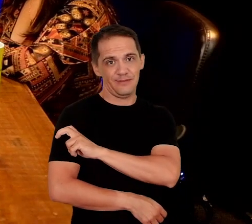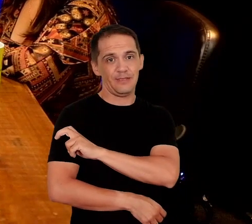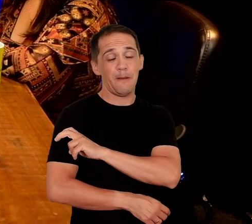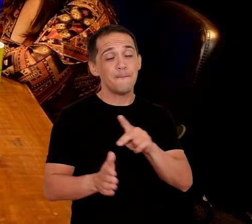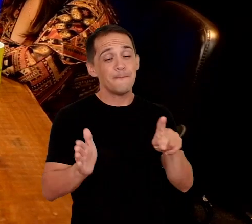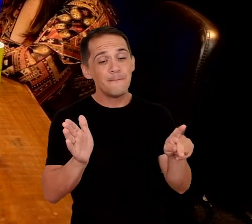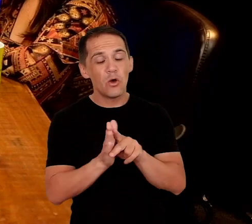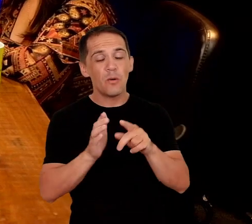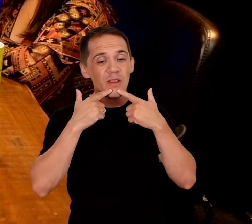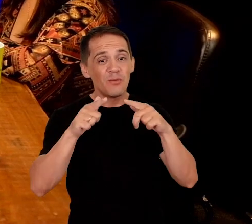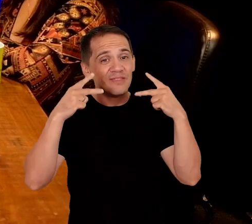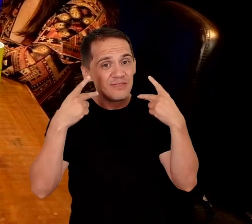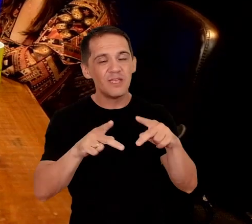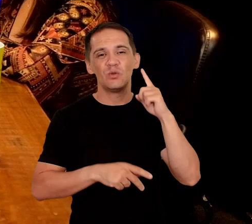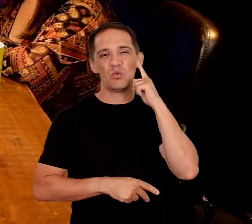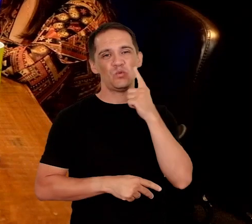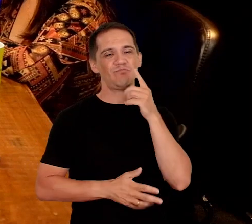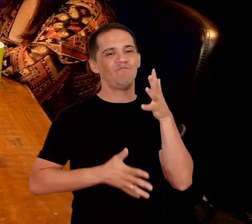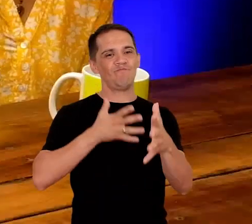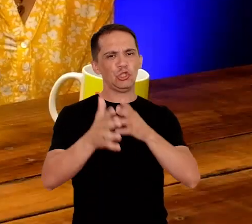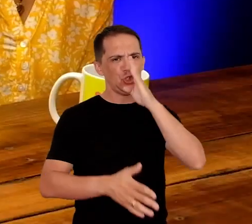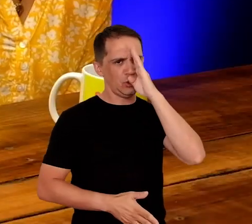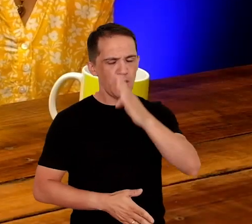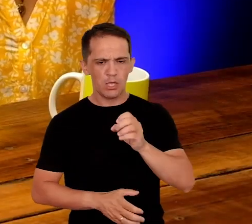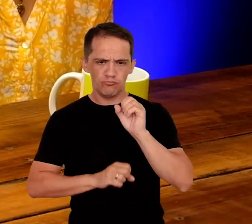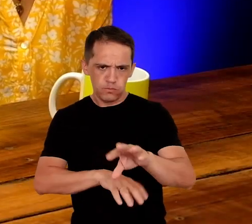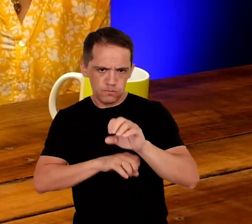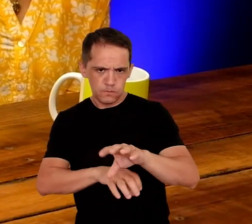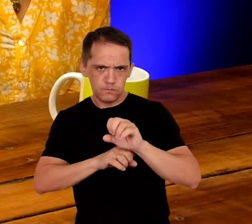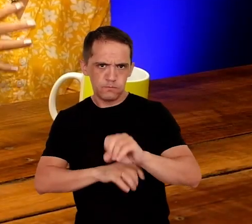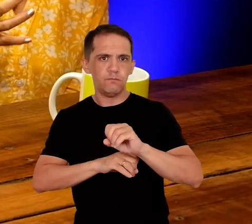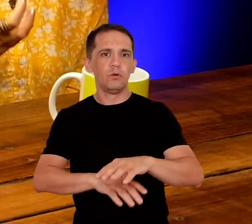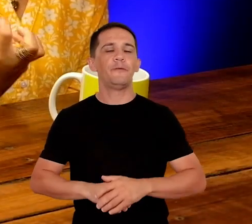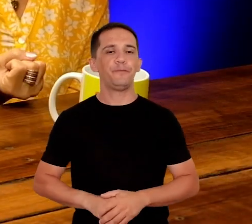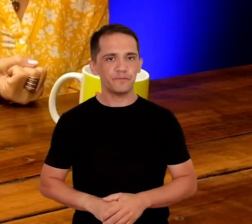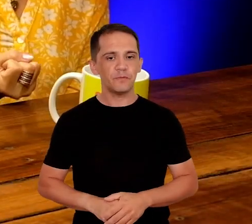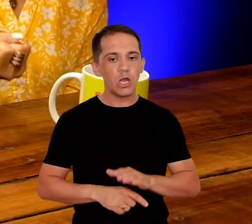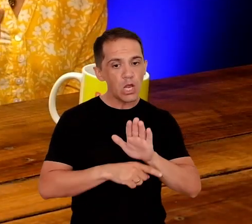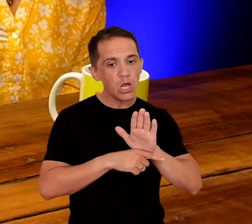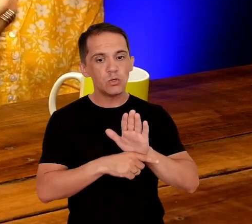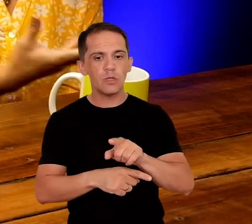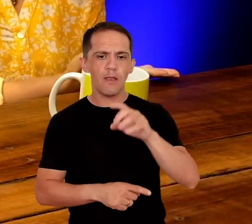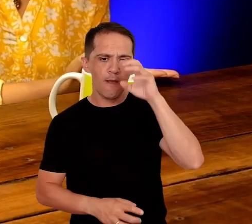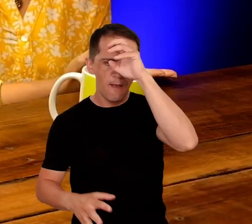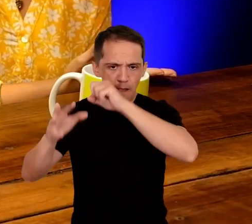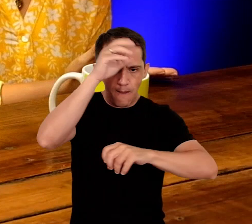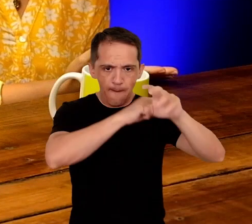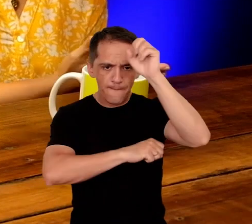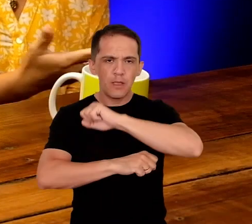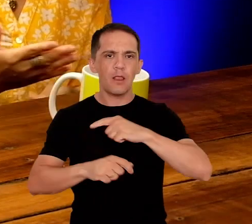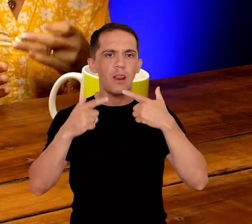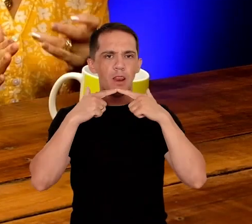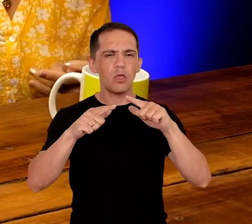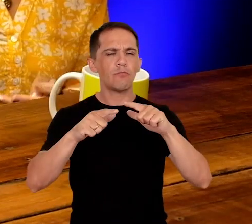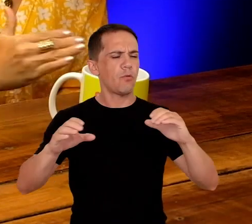Que fosse em língua de sinais. Mas aí- 100%, tu quer dizer 100%. assim? Para que ele realmente seja alfabetizado. E aprenda o idioma dele.